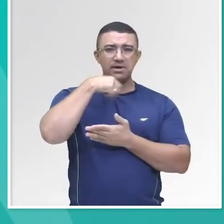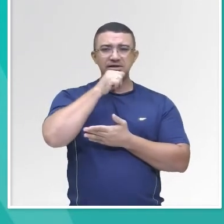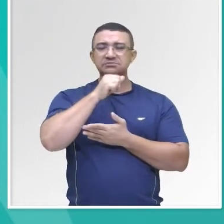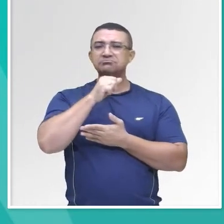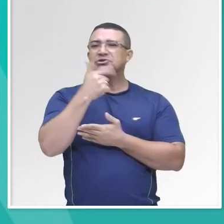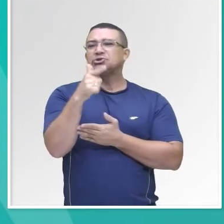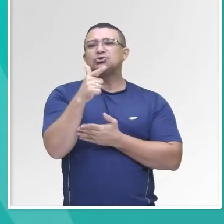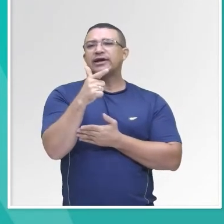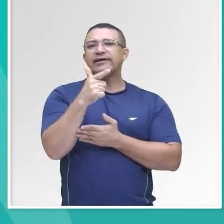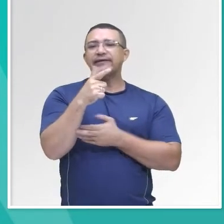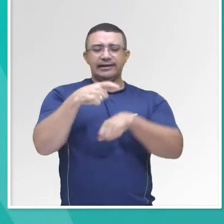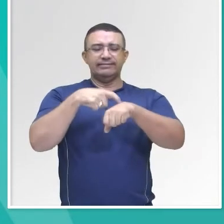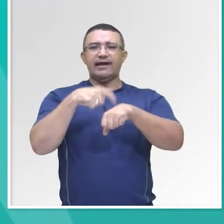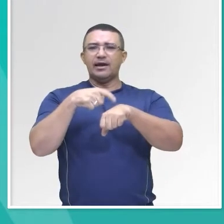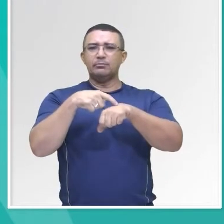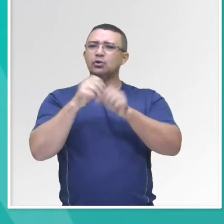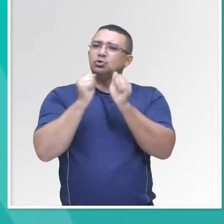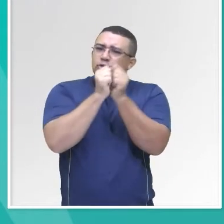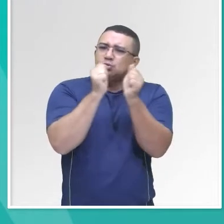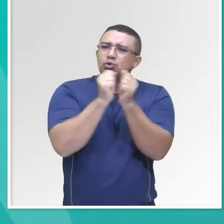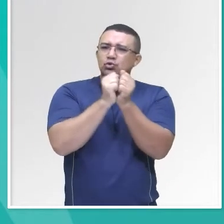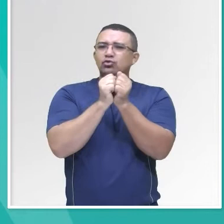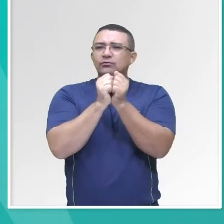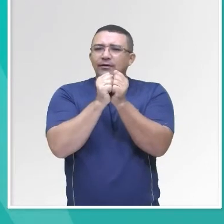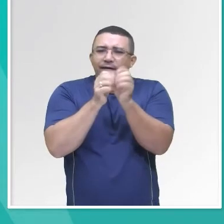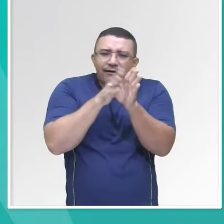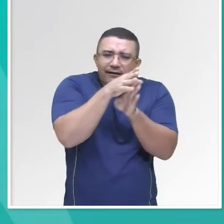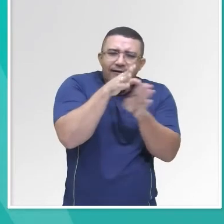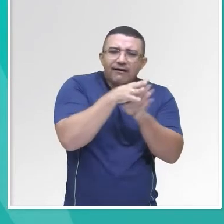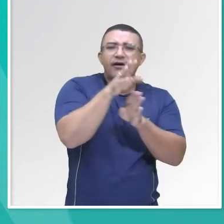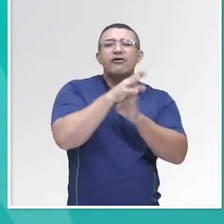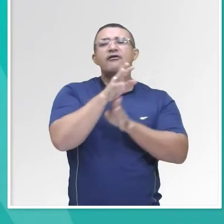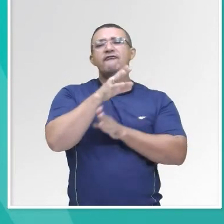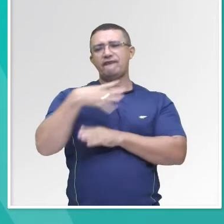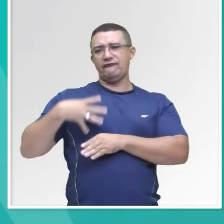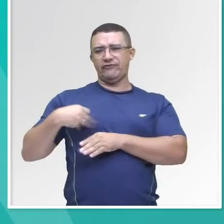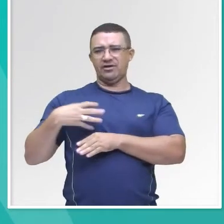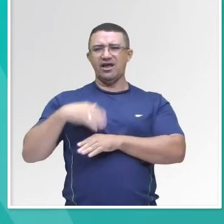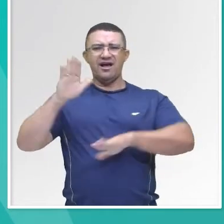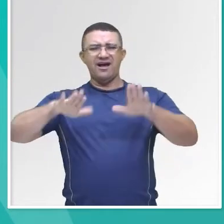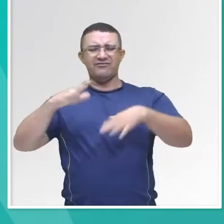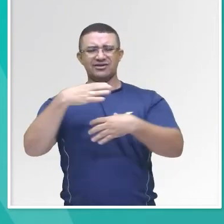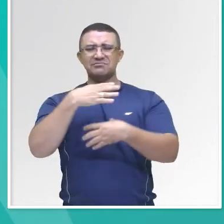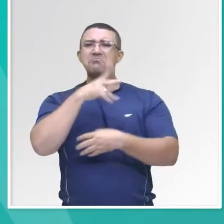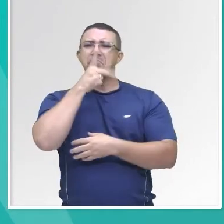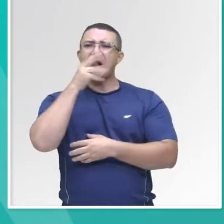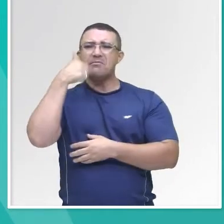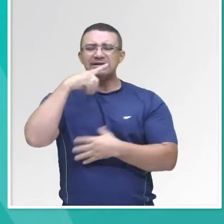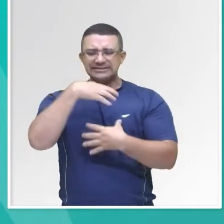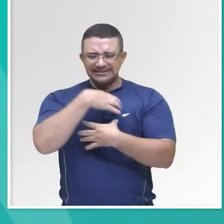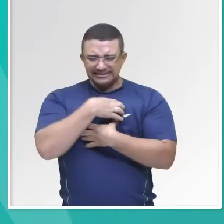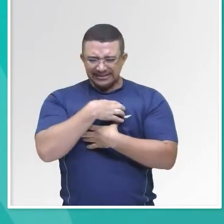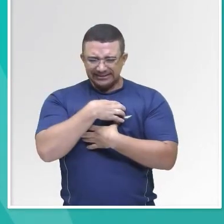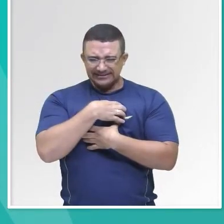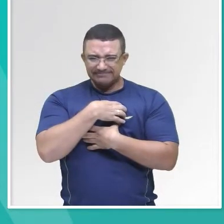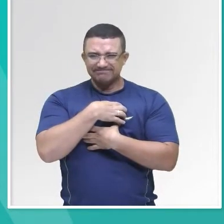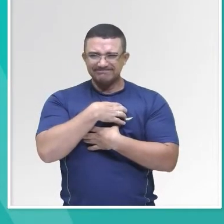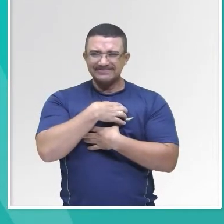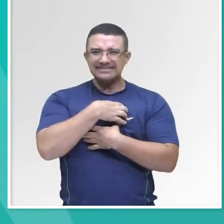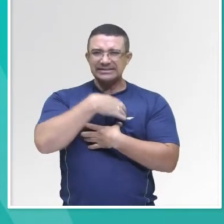tempo suficiente aos filhos e se sentem culpados, compensando assim a